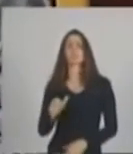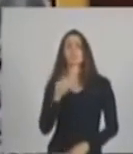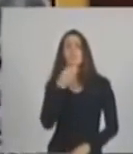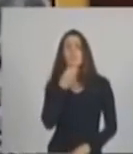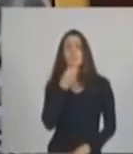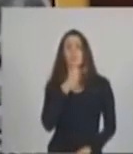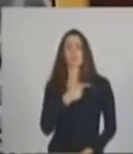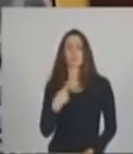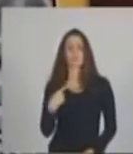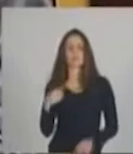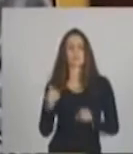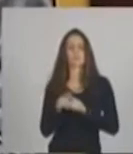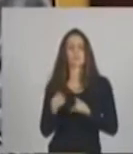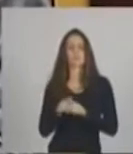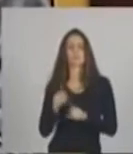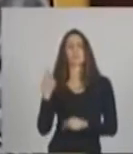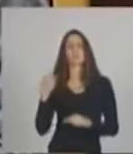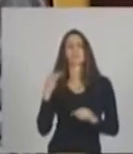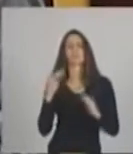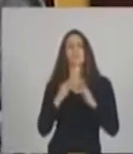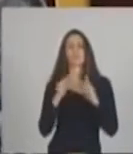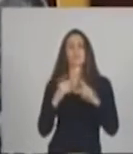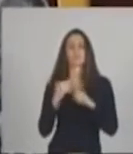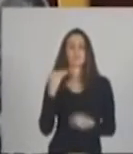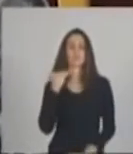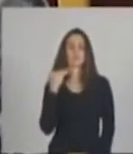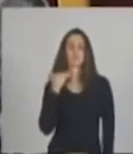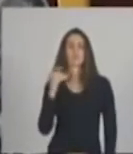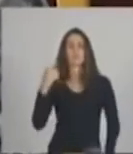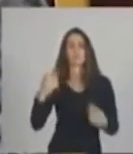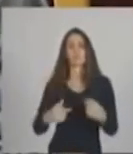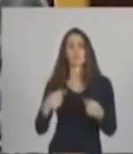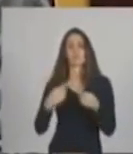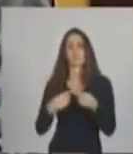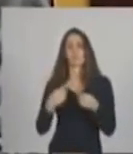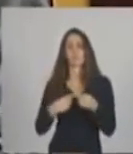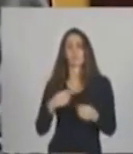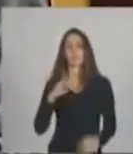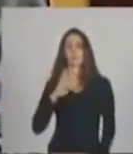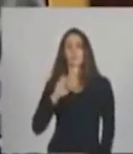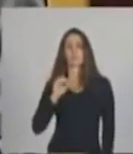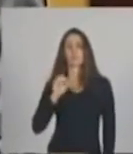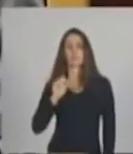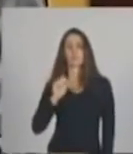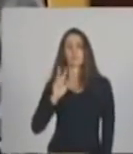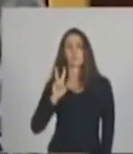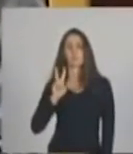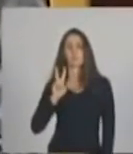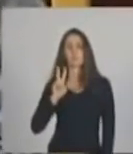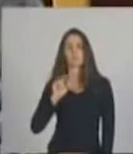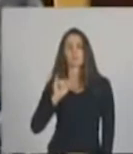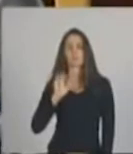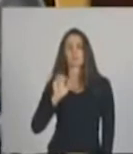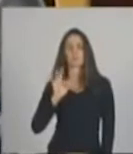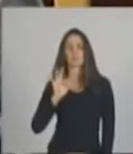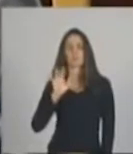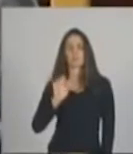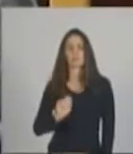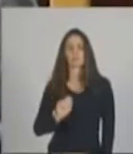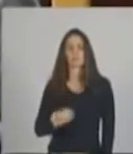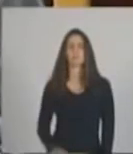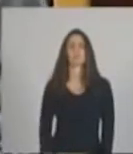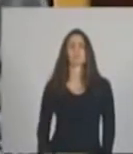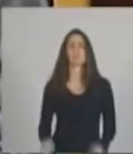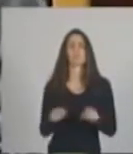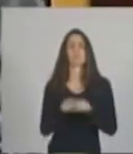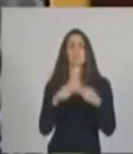Chamar, em Boa Vista, moradora lá de Vila Velha. Também hoje do senhor Edmilson Domingos